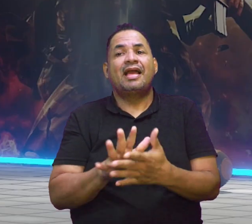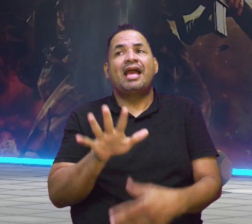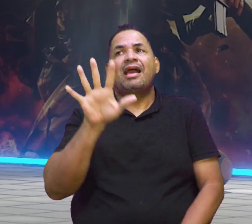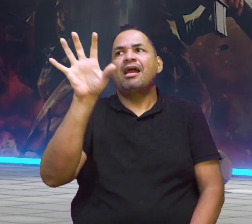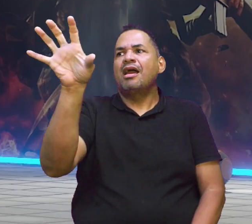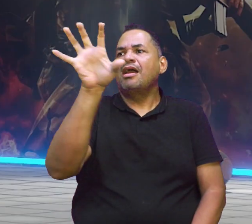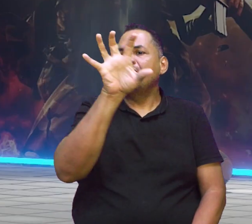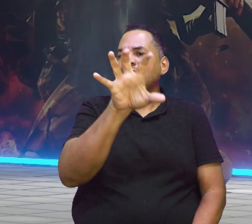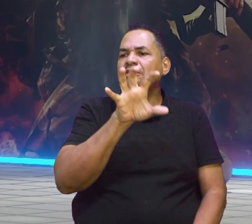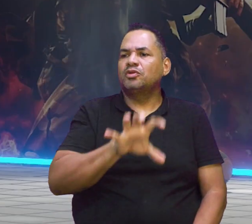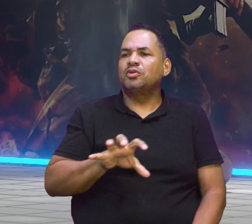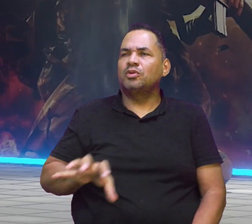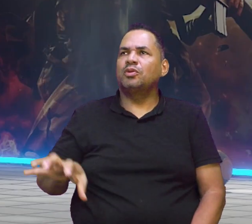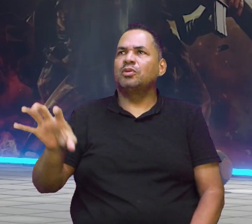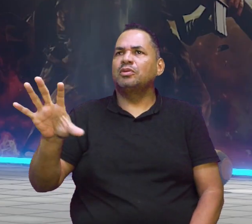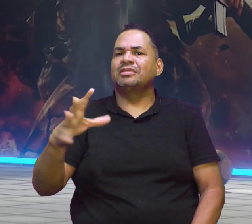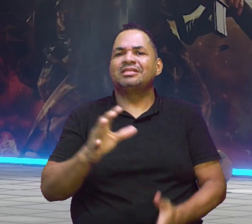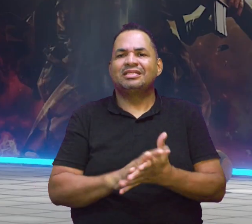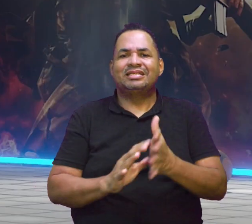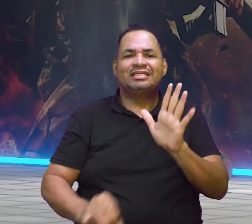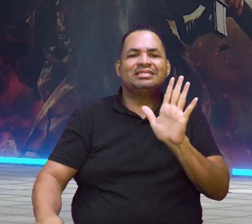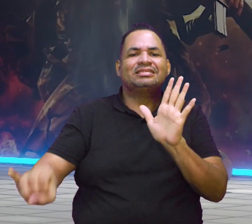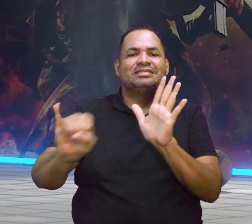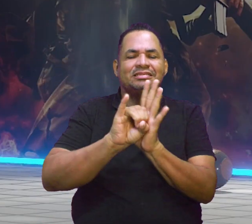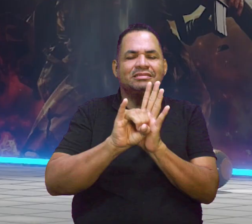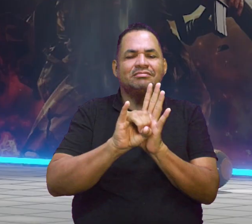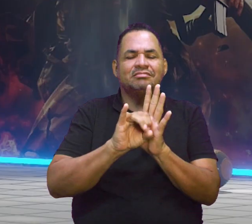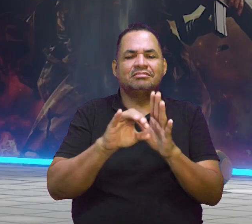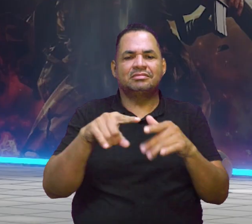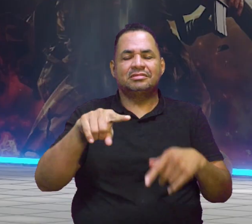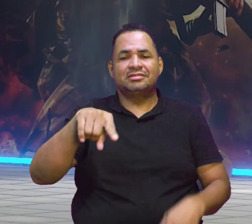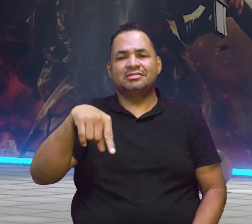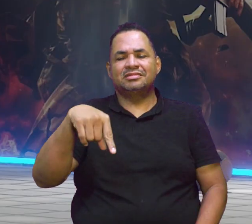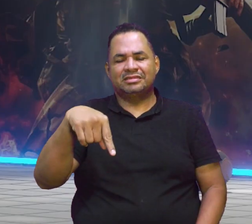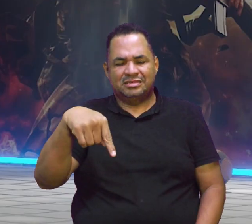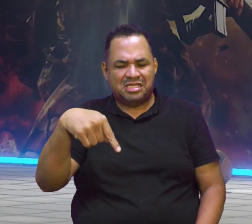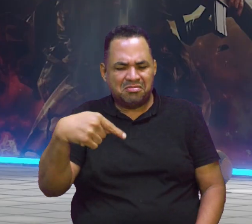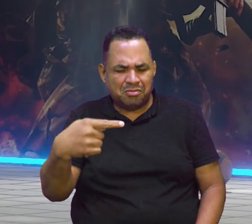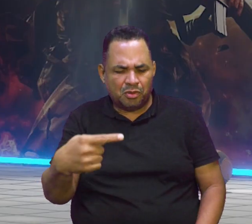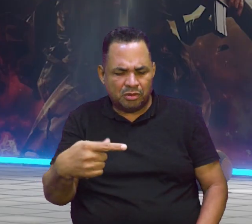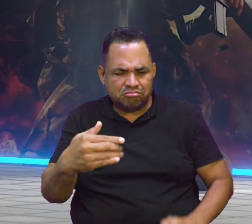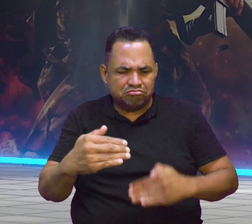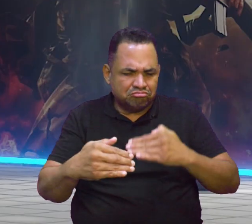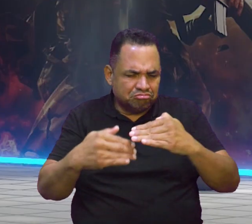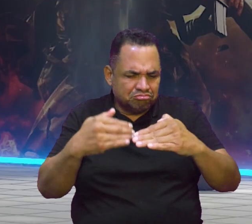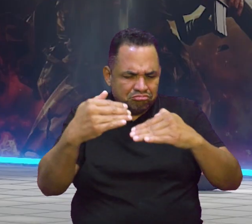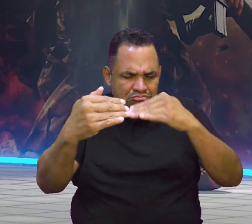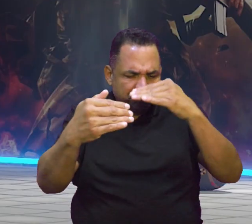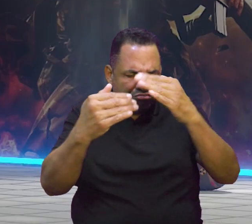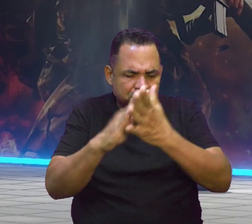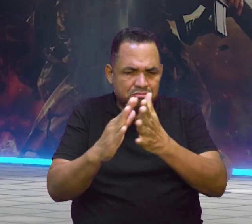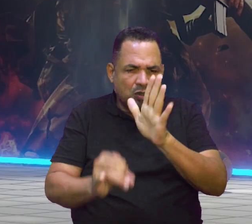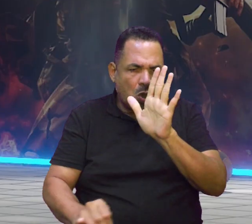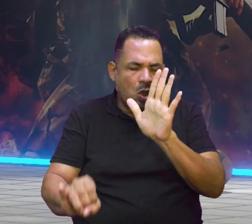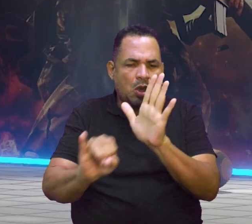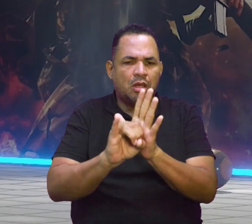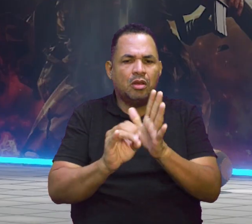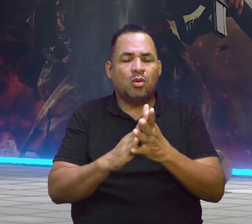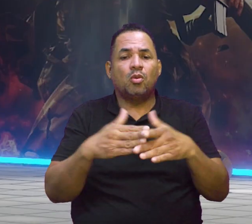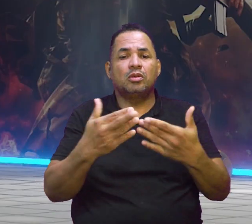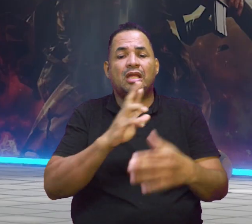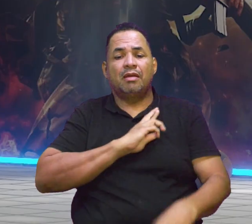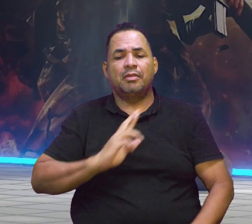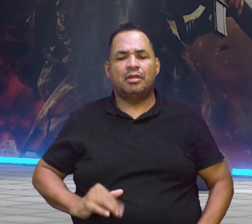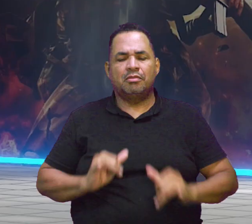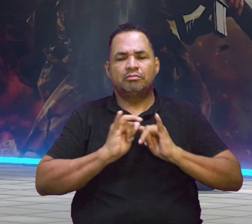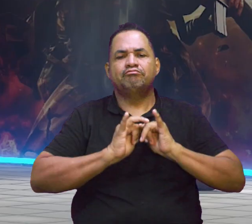sentimento, essa identidade, ela vai vir com o tempo. Então, quando a República é proclamada, o